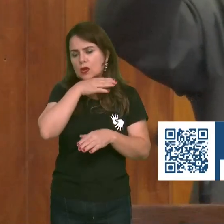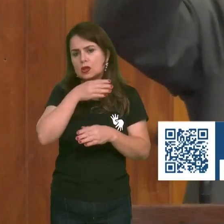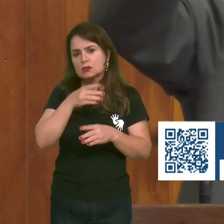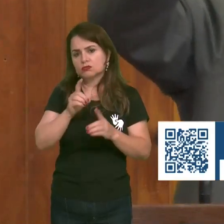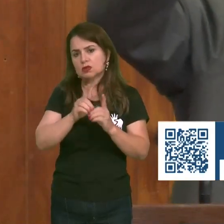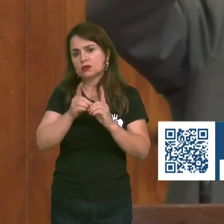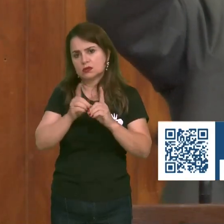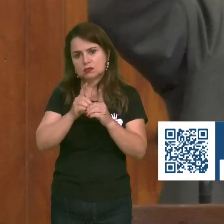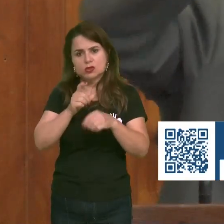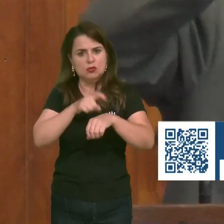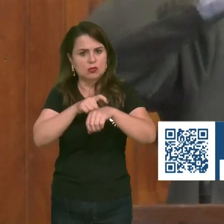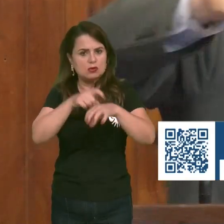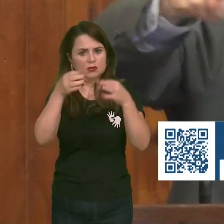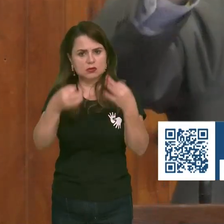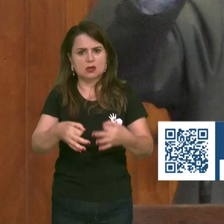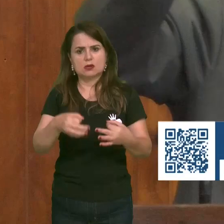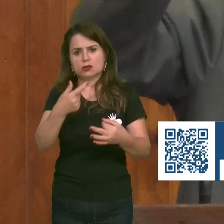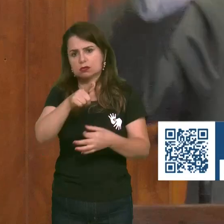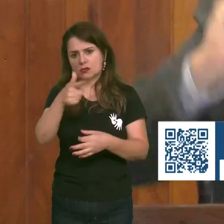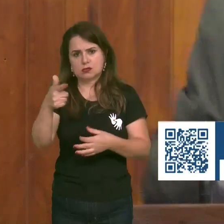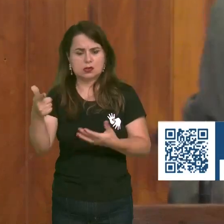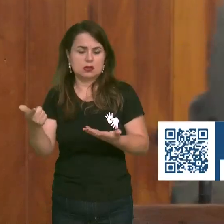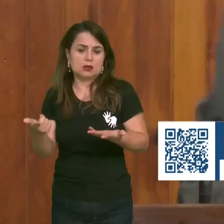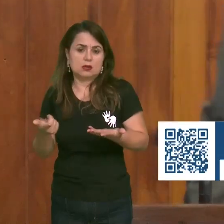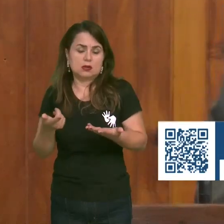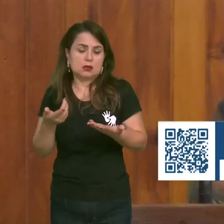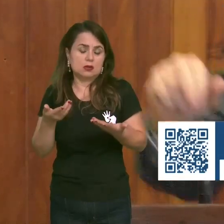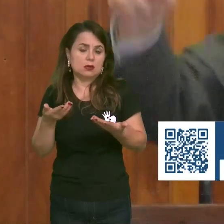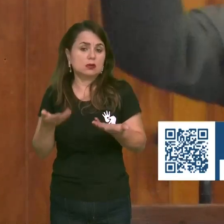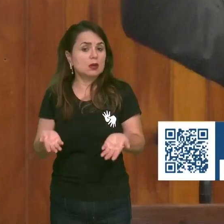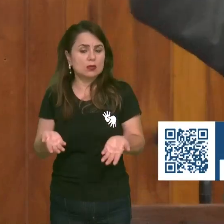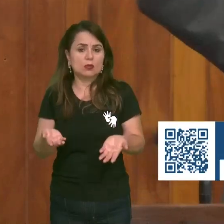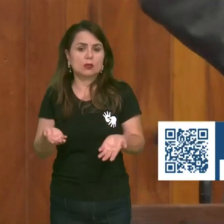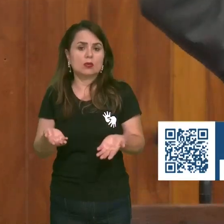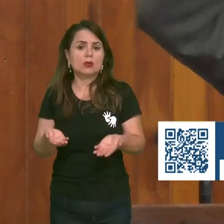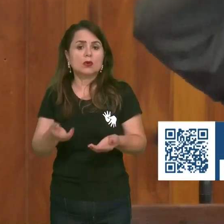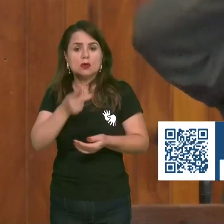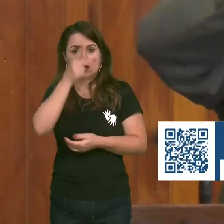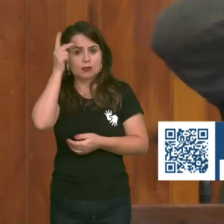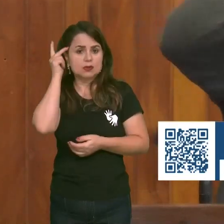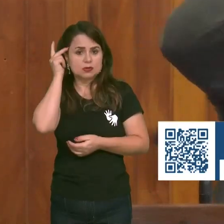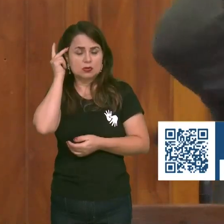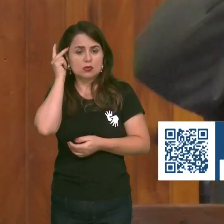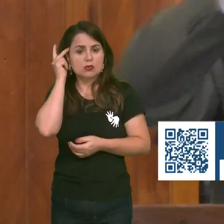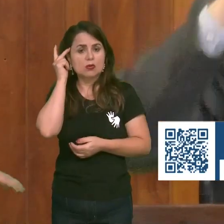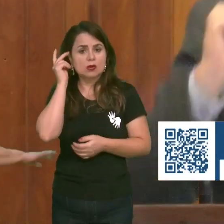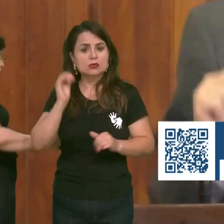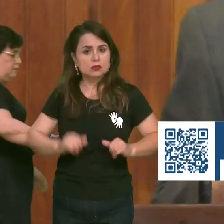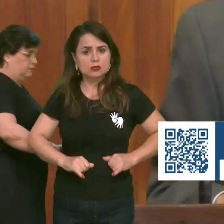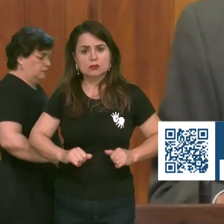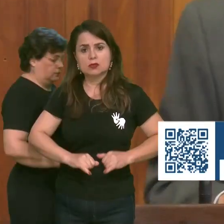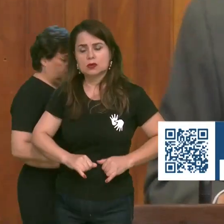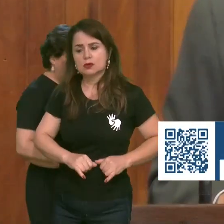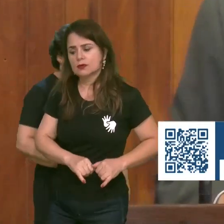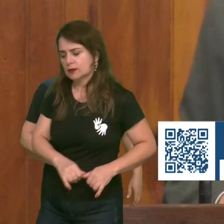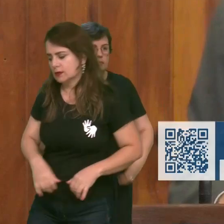os horários específicos e não atende os horários necessários então a pessoa tem que se valer